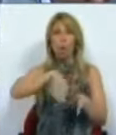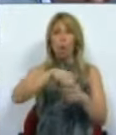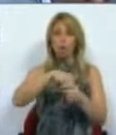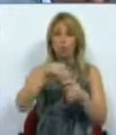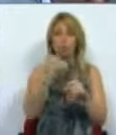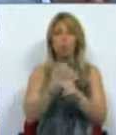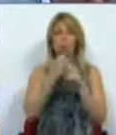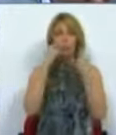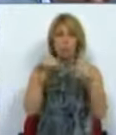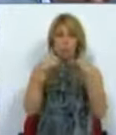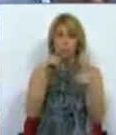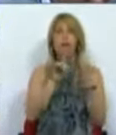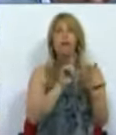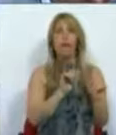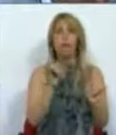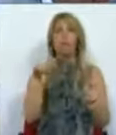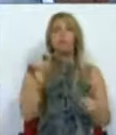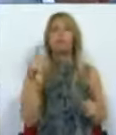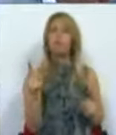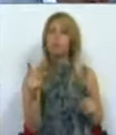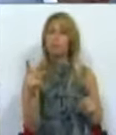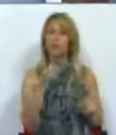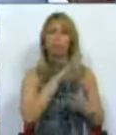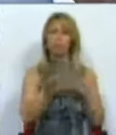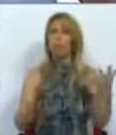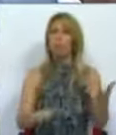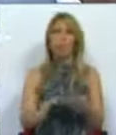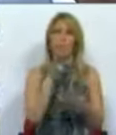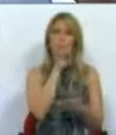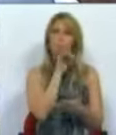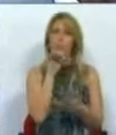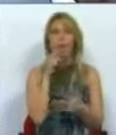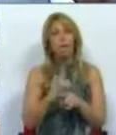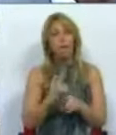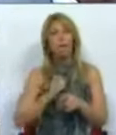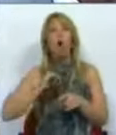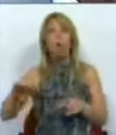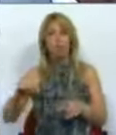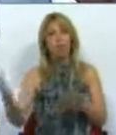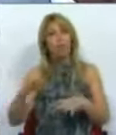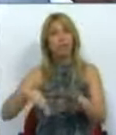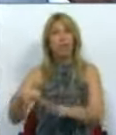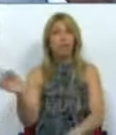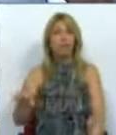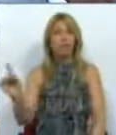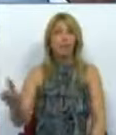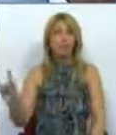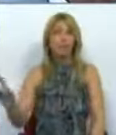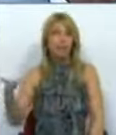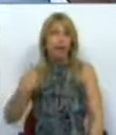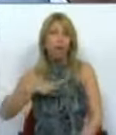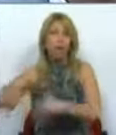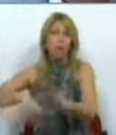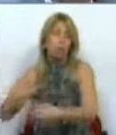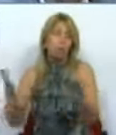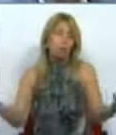o serviço público de rádio e de televisão, não se confunde, embora a oposição teme sistematicamente em fazê-lo, com a